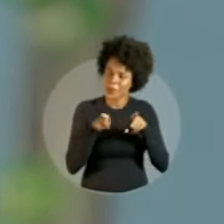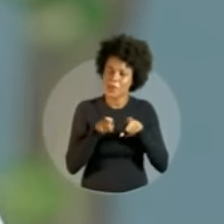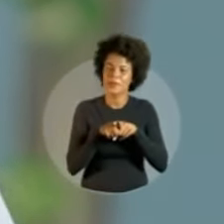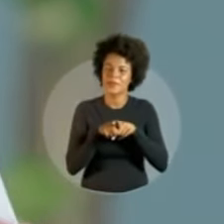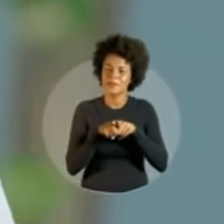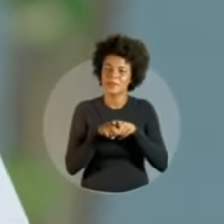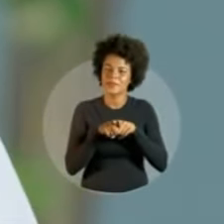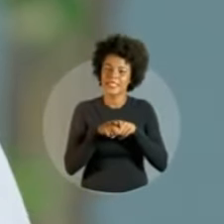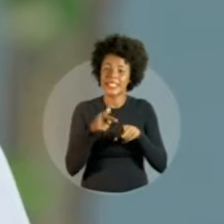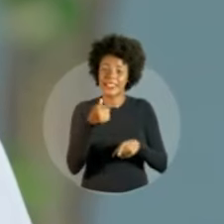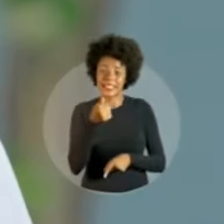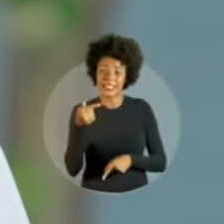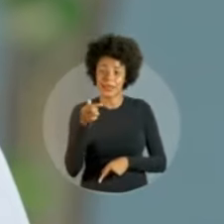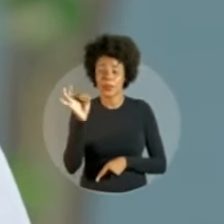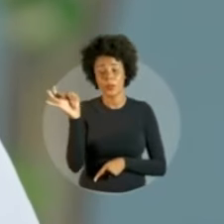fala.